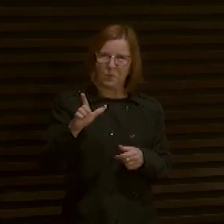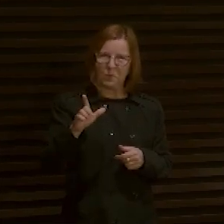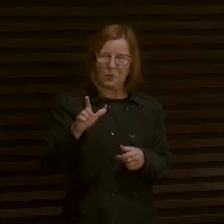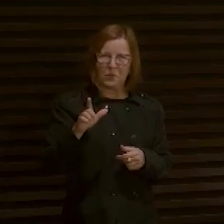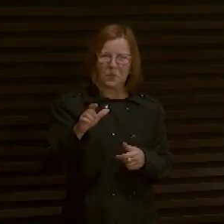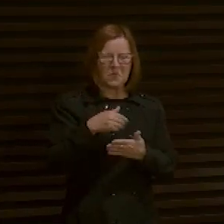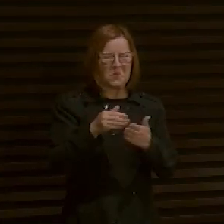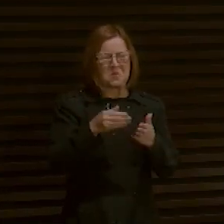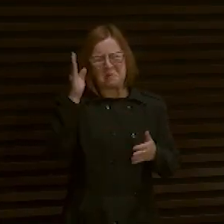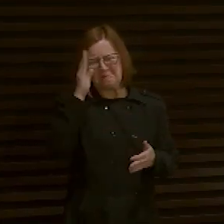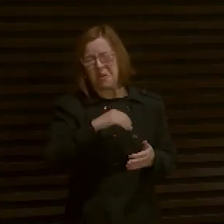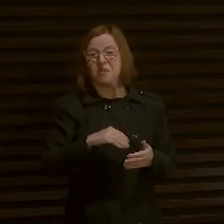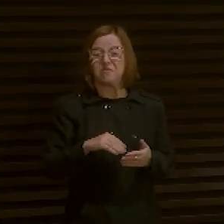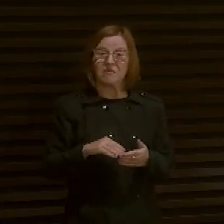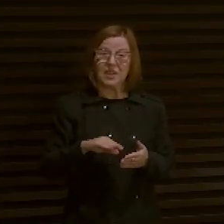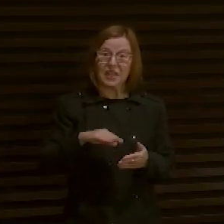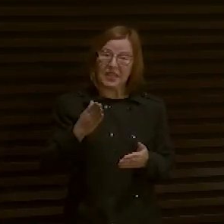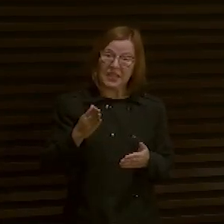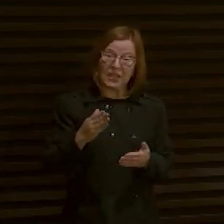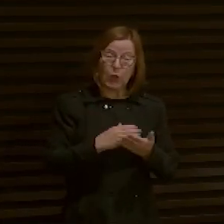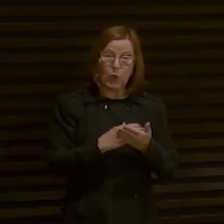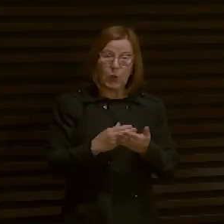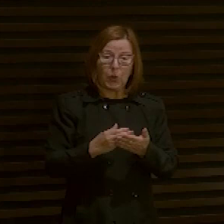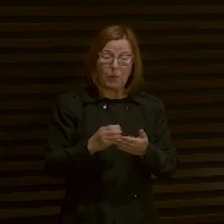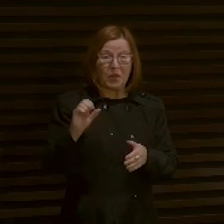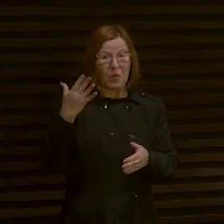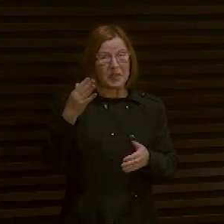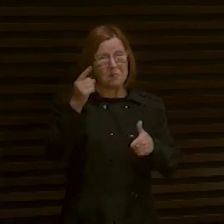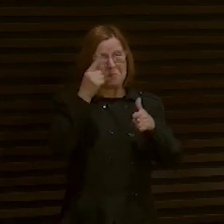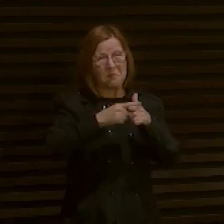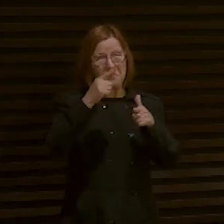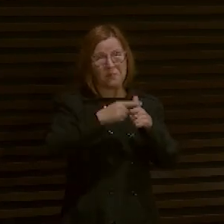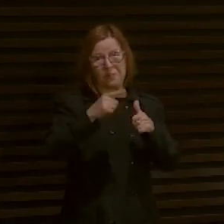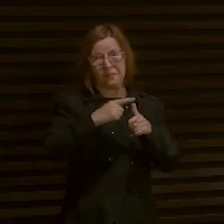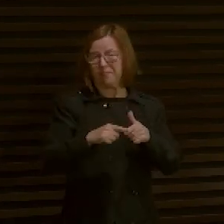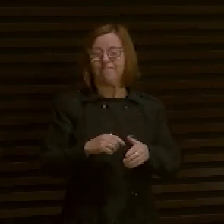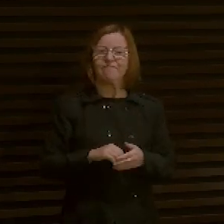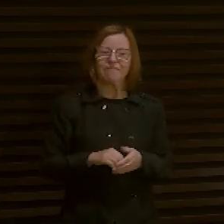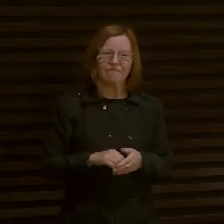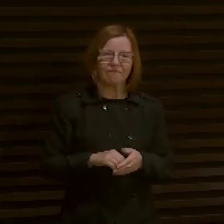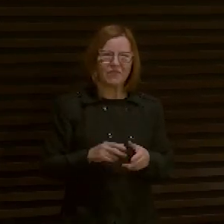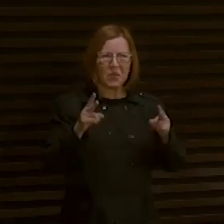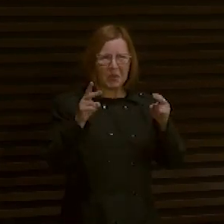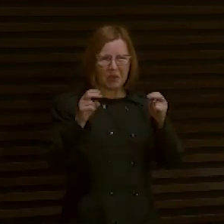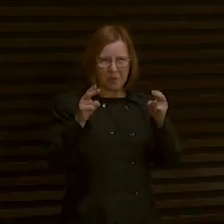as buchas, os pepinos começaram a chegar para o rei. Olha o tipo de situação que ele tinha que